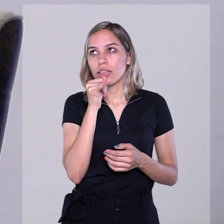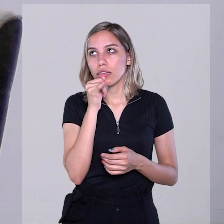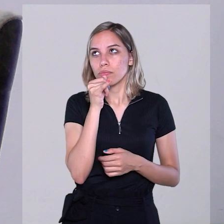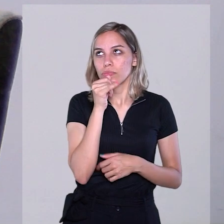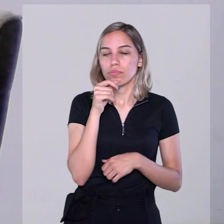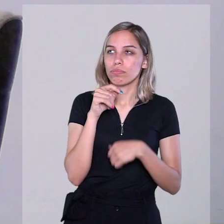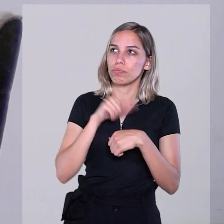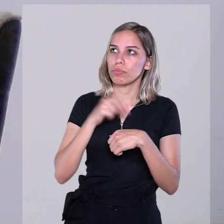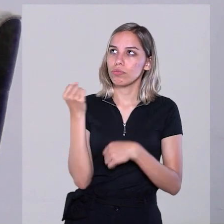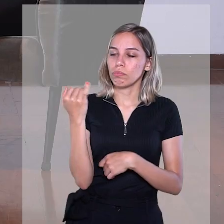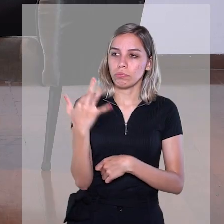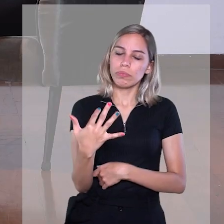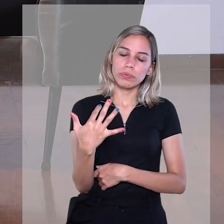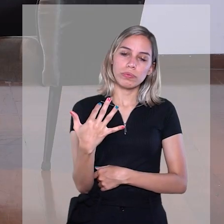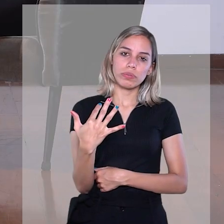para escrever,